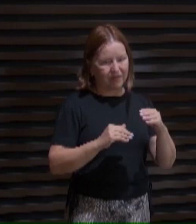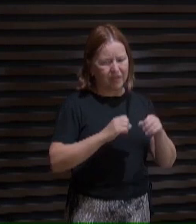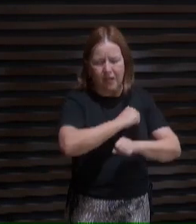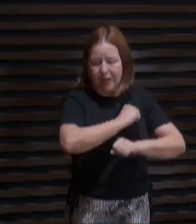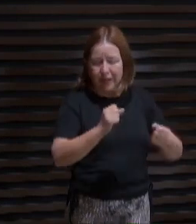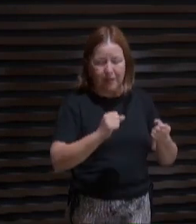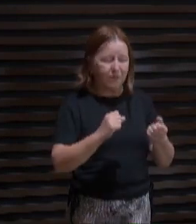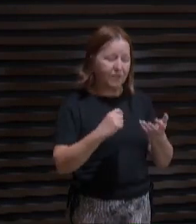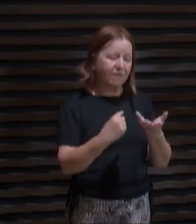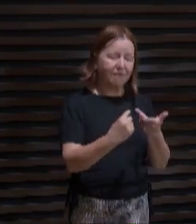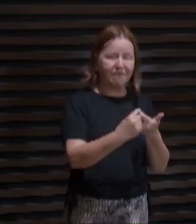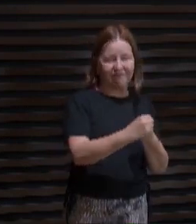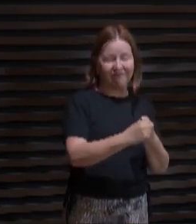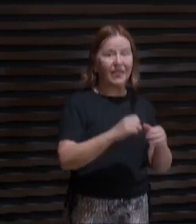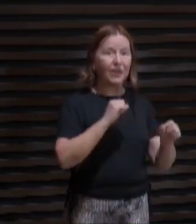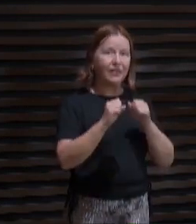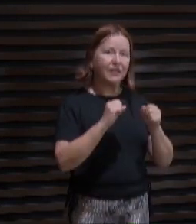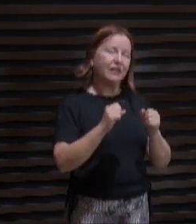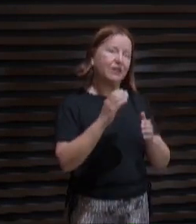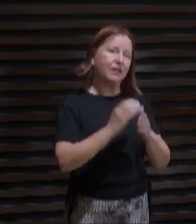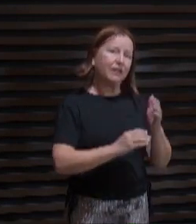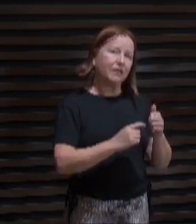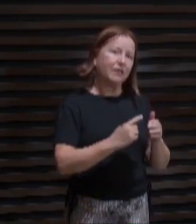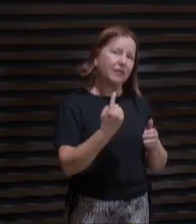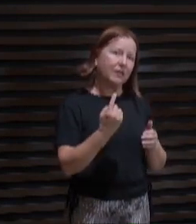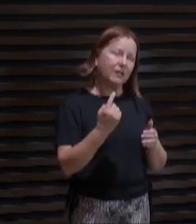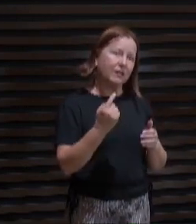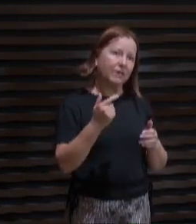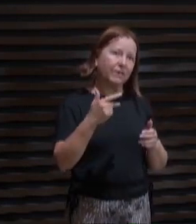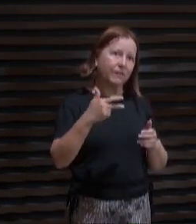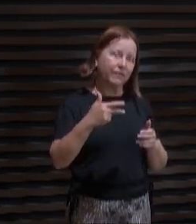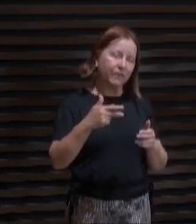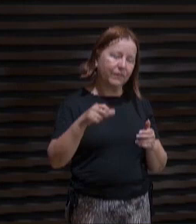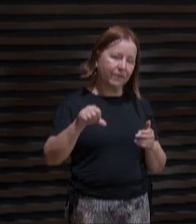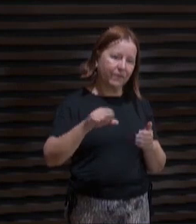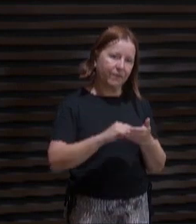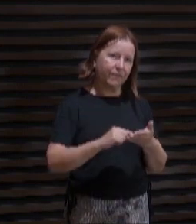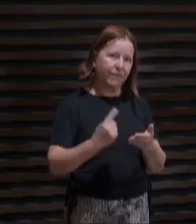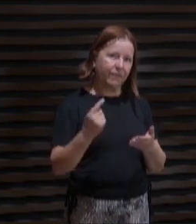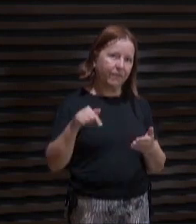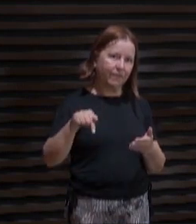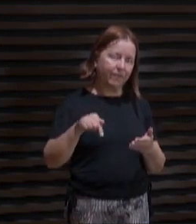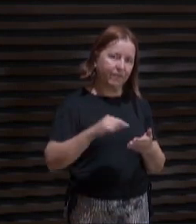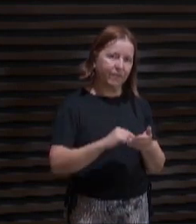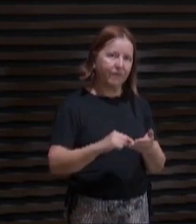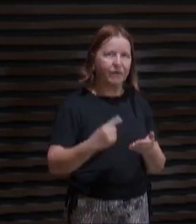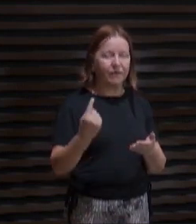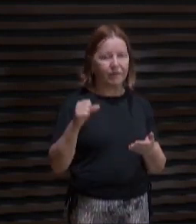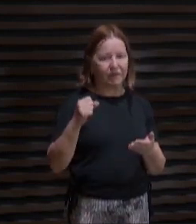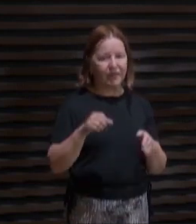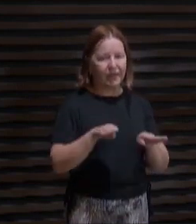incontáveis. O Salmo 139, versos 17 e 18, também um salmo que fala